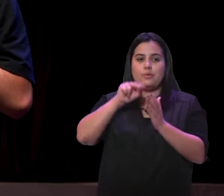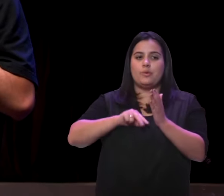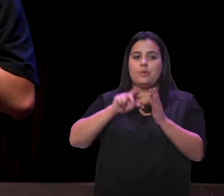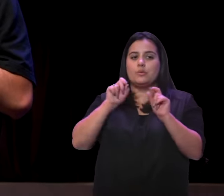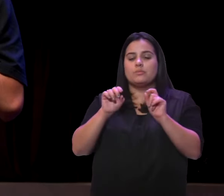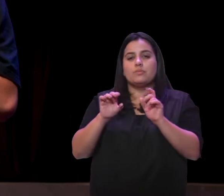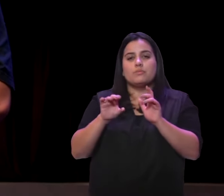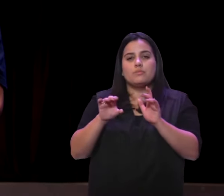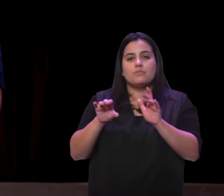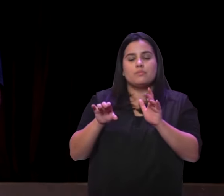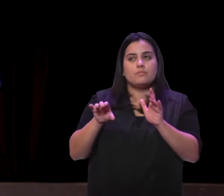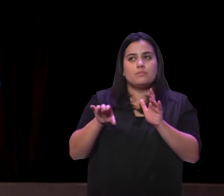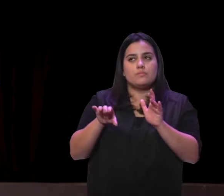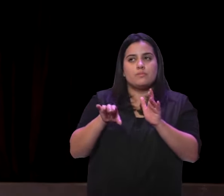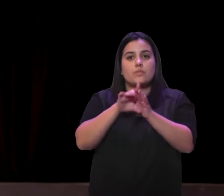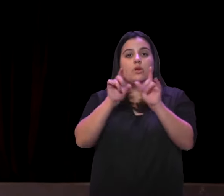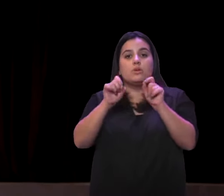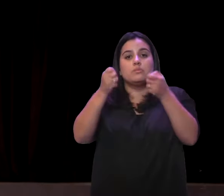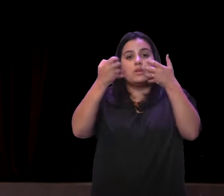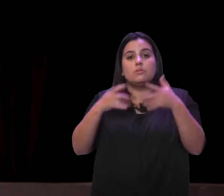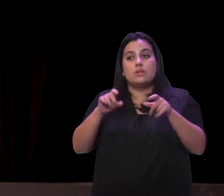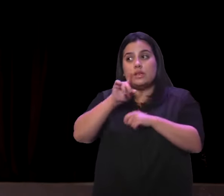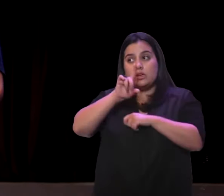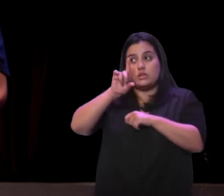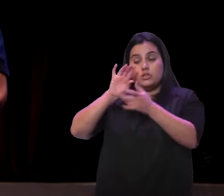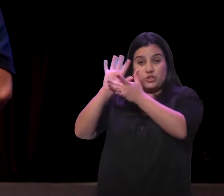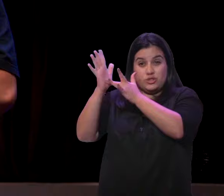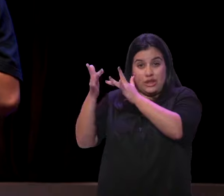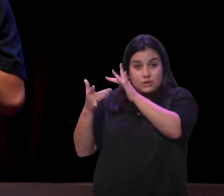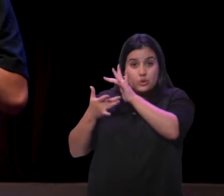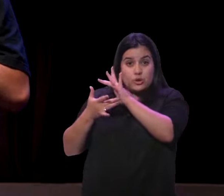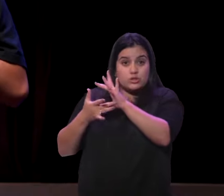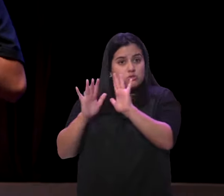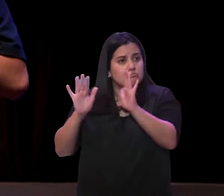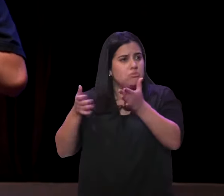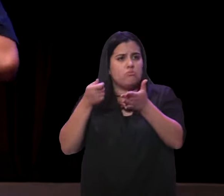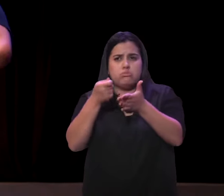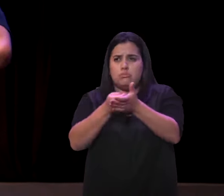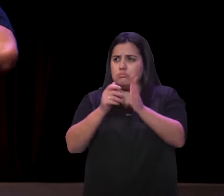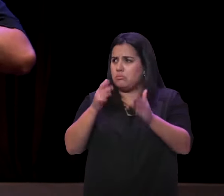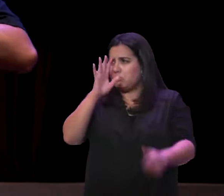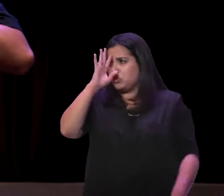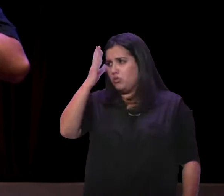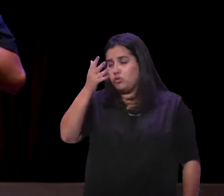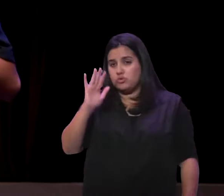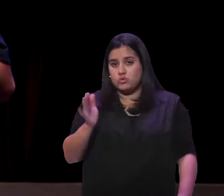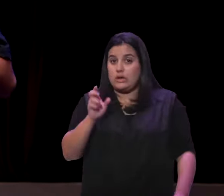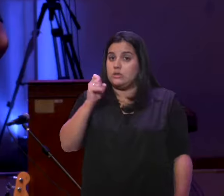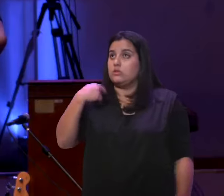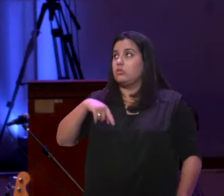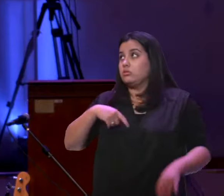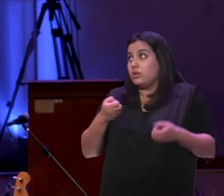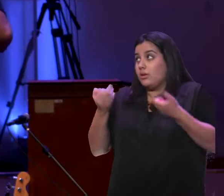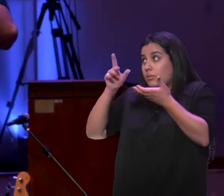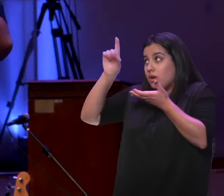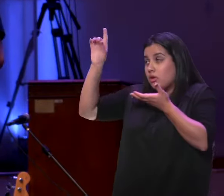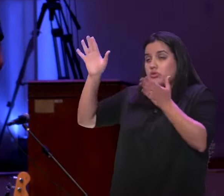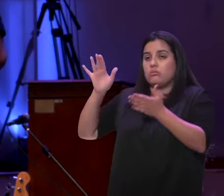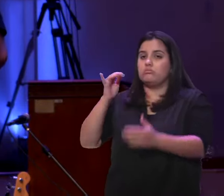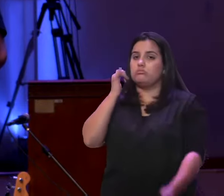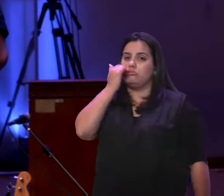pagou toda a escritura de dívida da nossa vida na cruz, e com Jesus, tudo que a gente devia para Deus foi